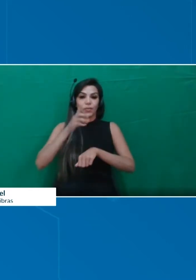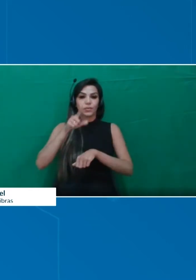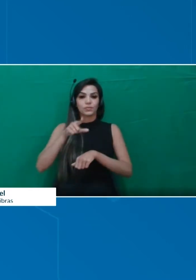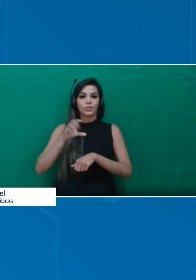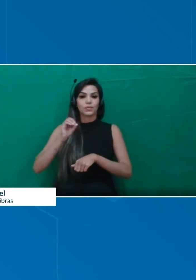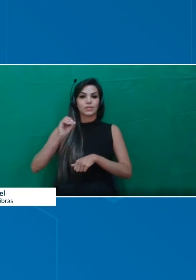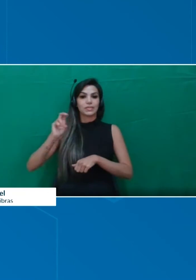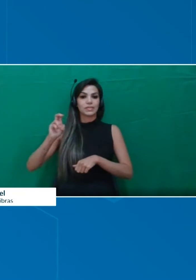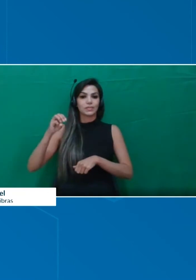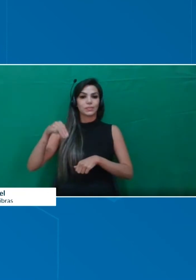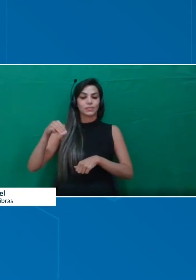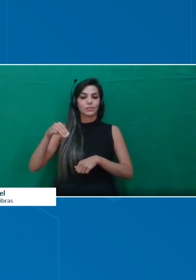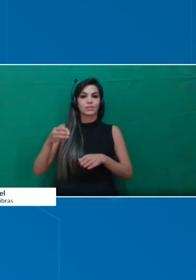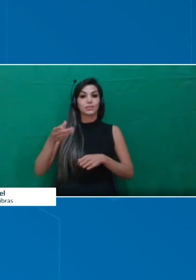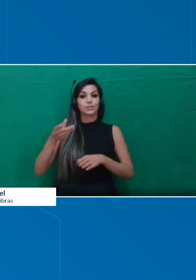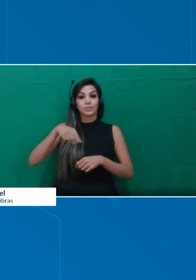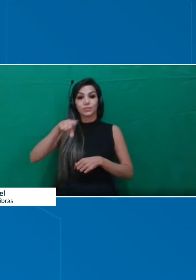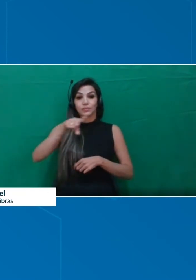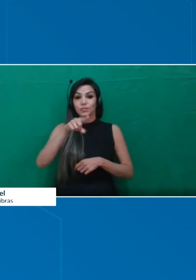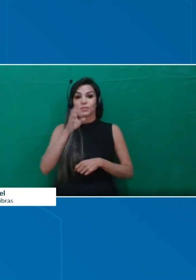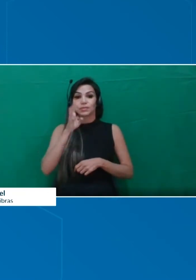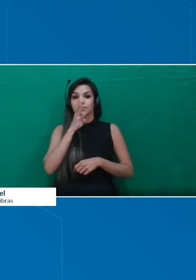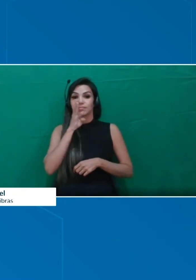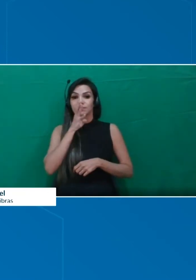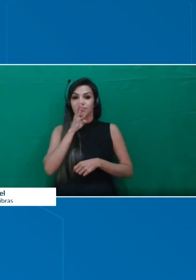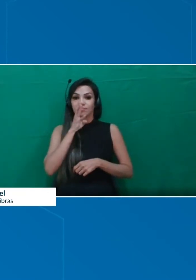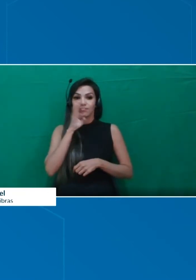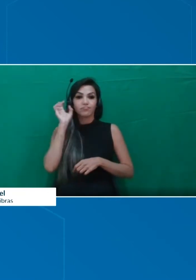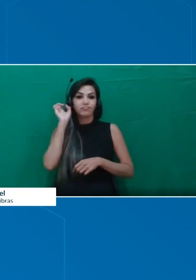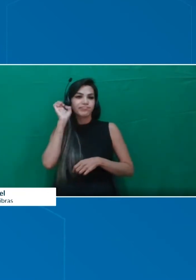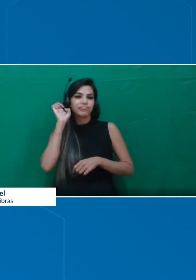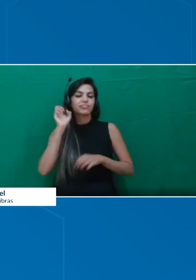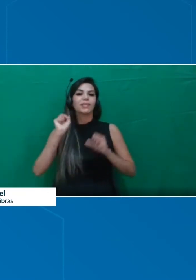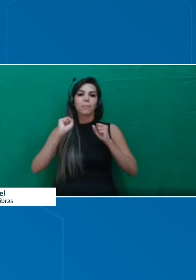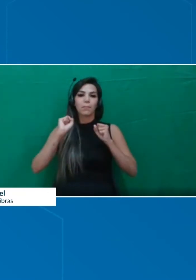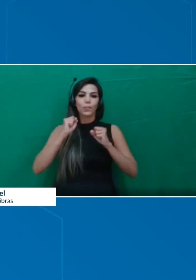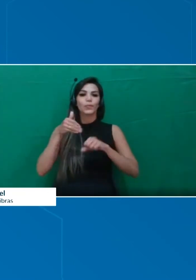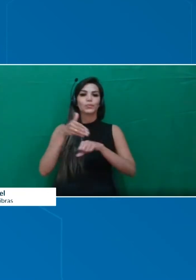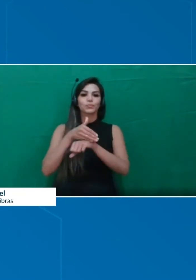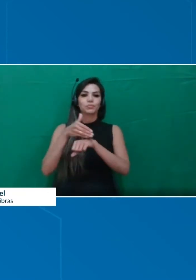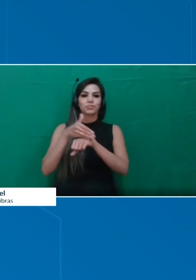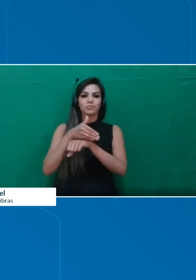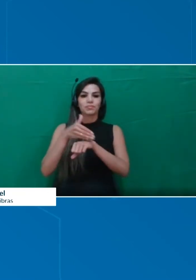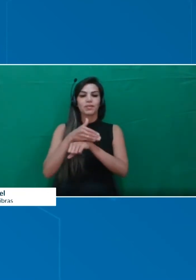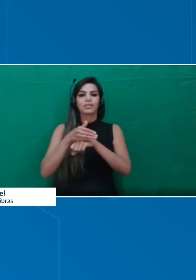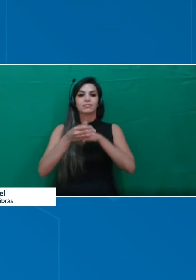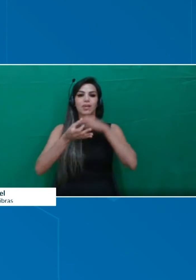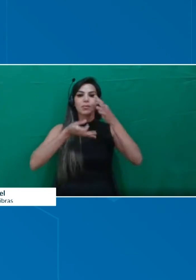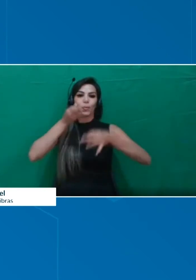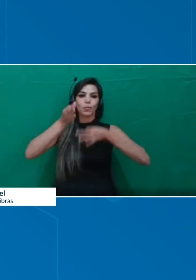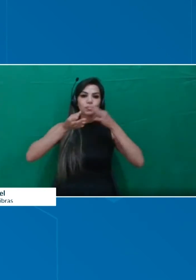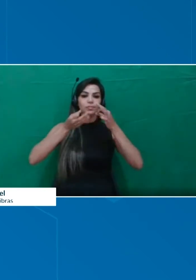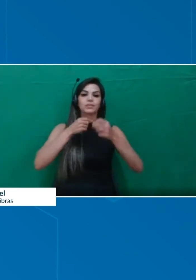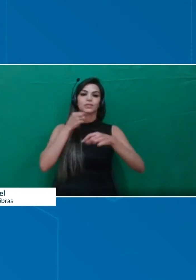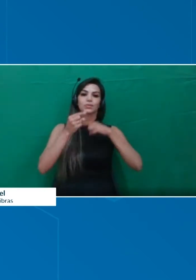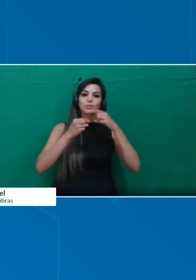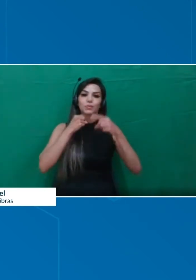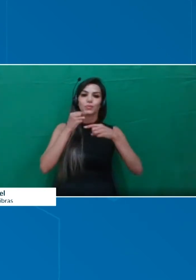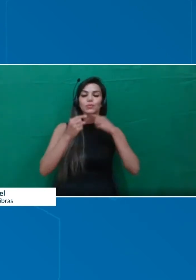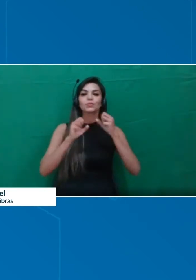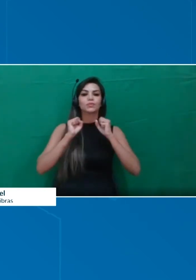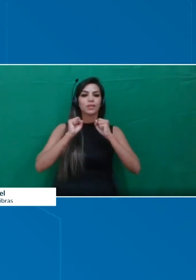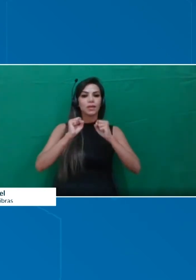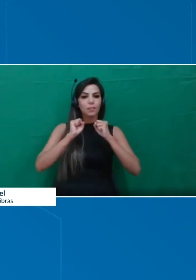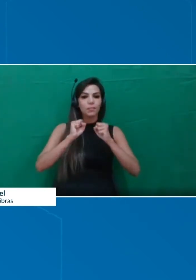4h05. Lembrando mais uma vez que você que está nos assistindo pode mandar a sua participação, pode mandar a sua dúvida, a sua pergunta